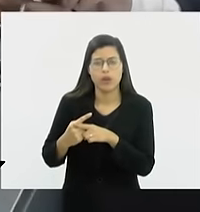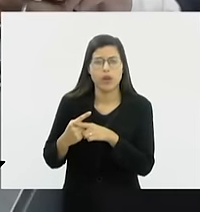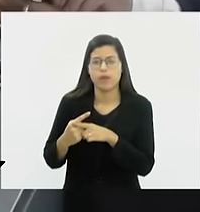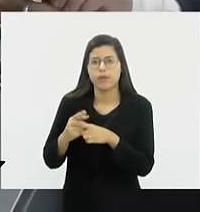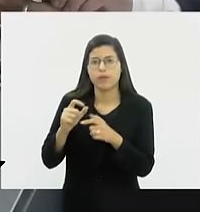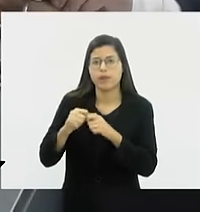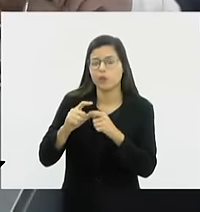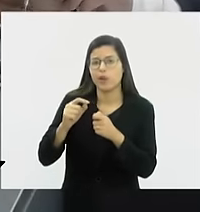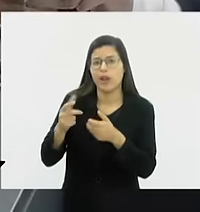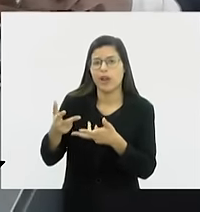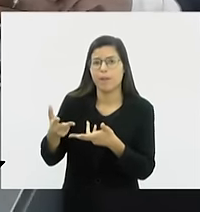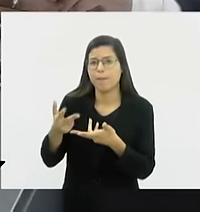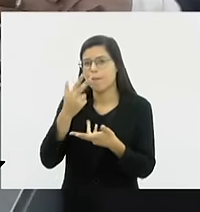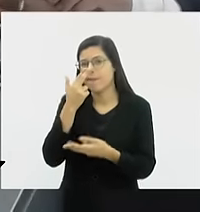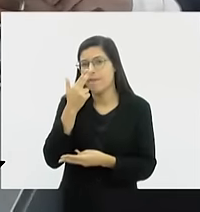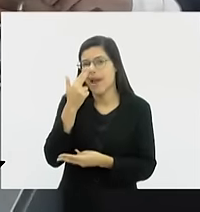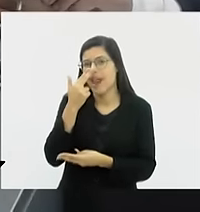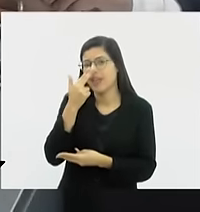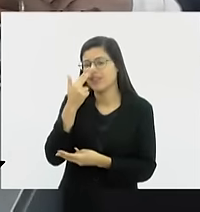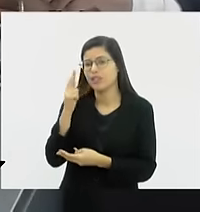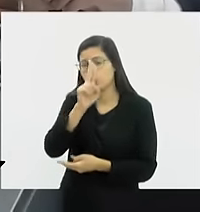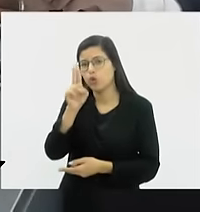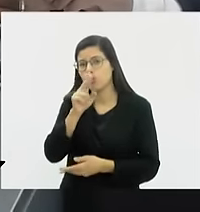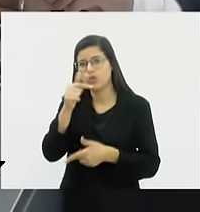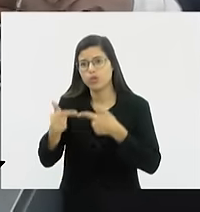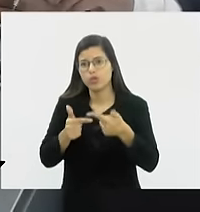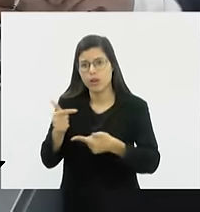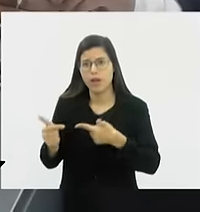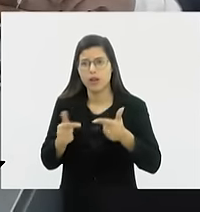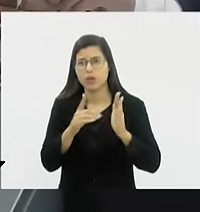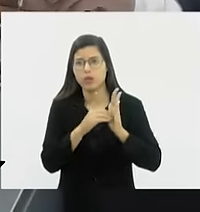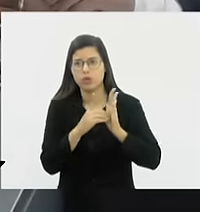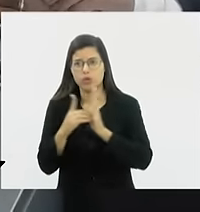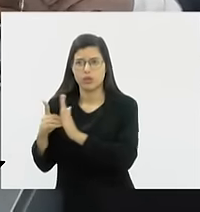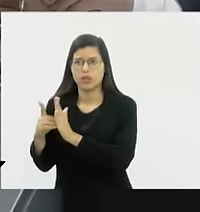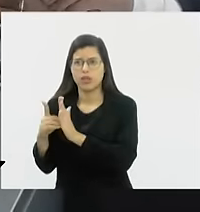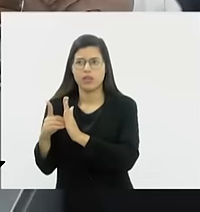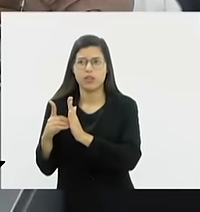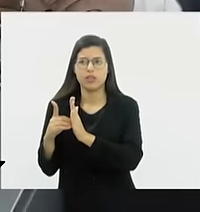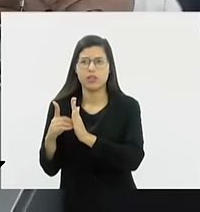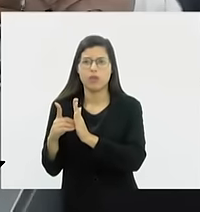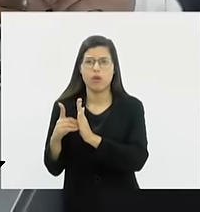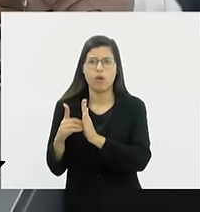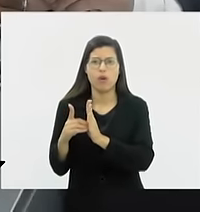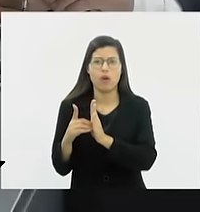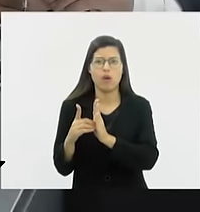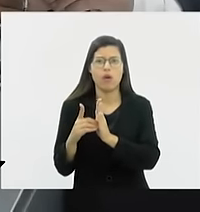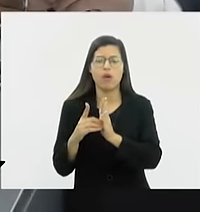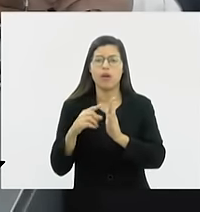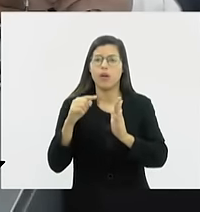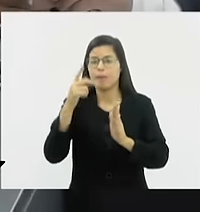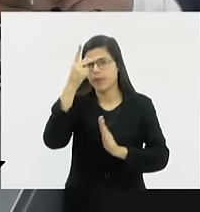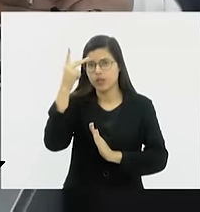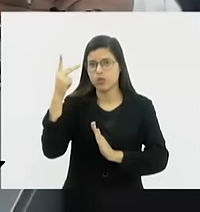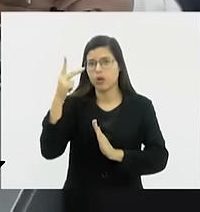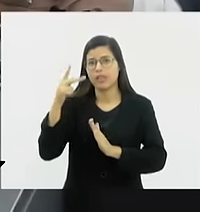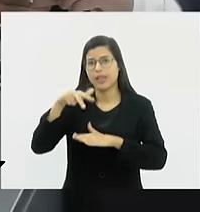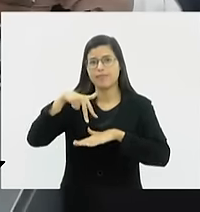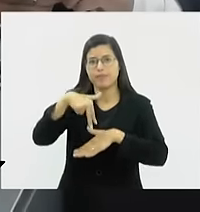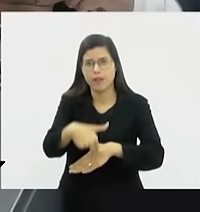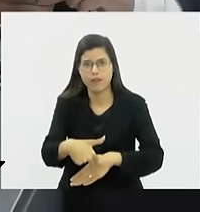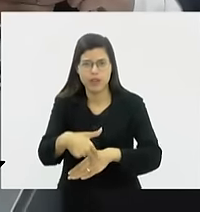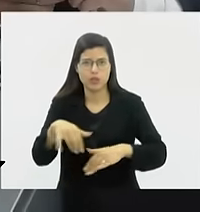trabalhadores do Detran. Estão explorando os trabalhadores do Detran. Estão colocados ali na ponta, e quem está na ponta é que sofre. A exemplo da